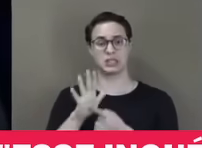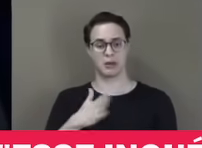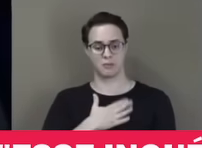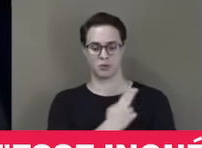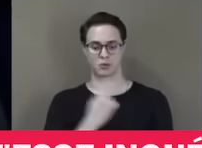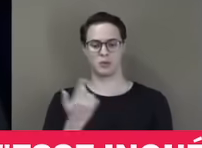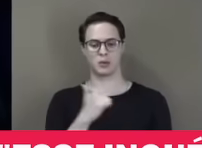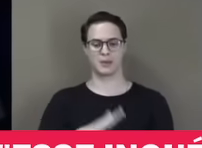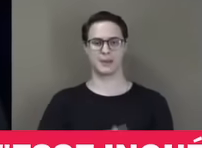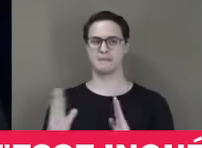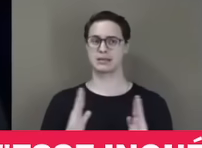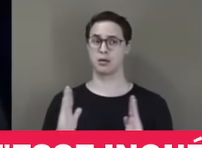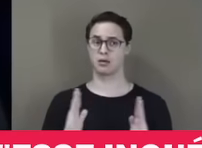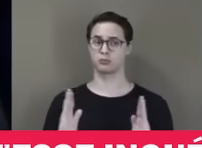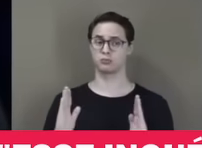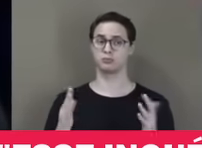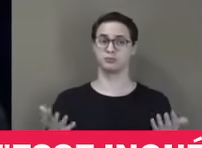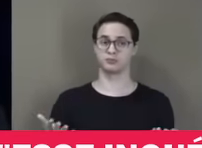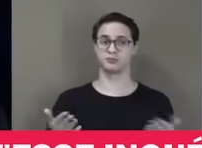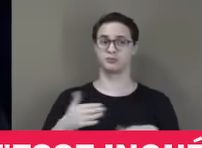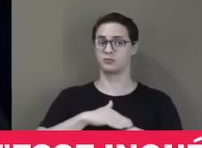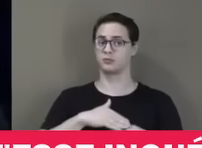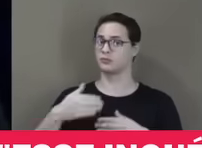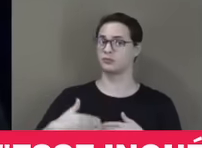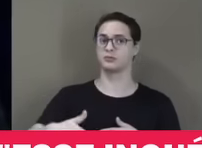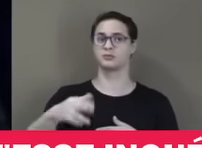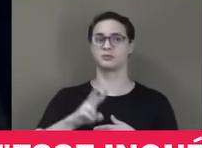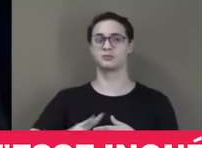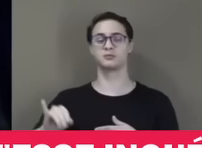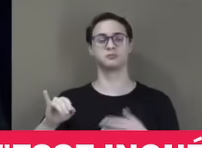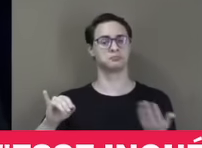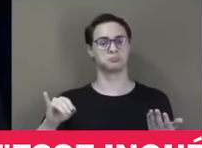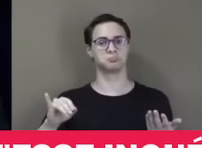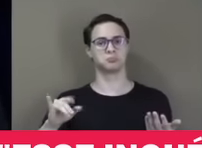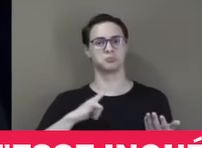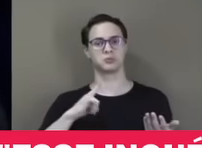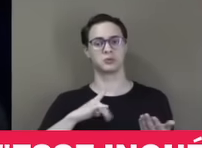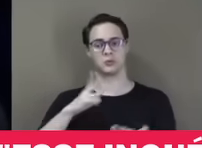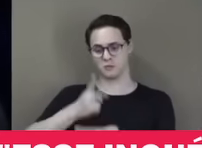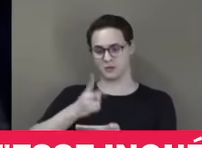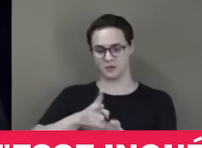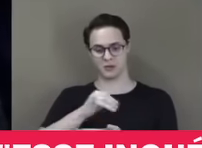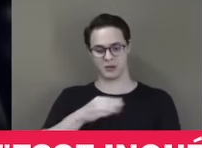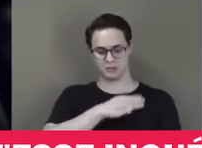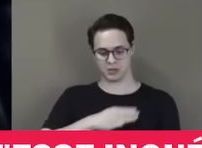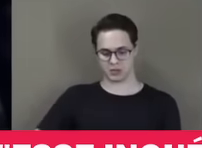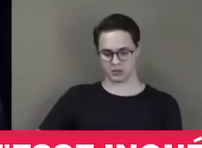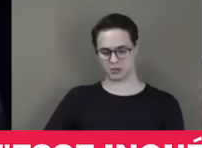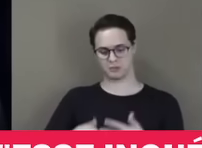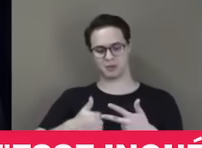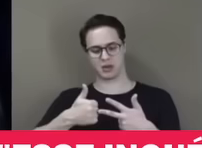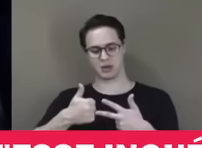Ou haverá esse mandato dado pela aposentadoria compulsória. E daqui para frente, haverá mandato. Ou seja, nós teremos no mesmo tribunal ministros de primeira e segunda